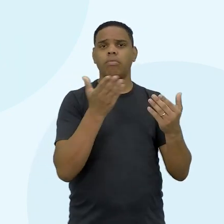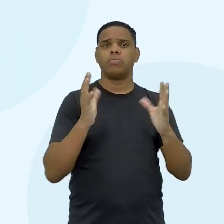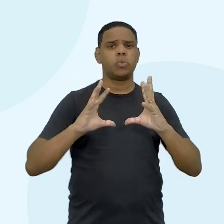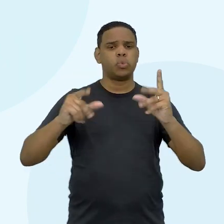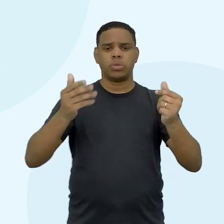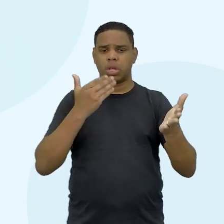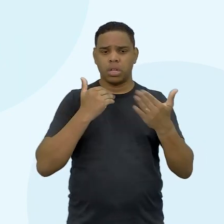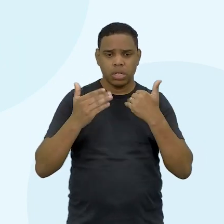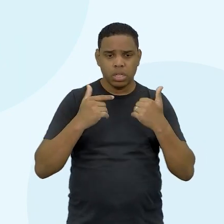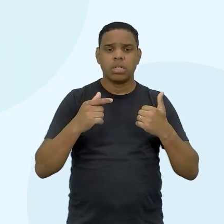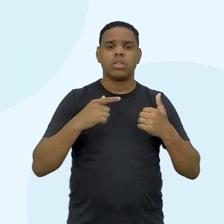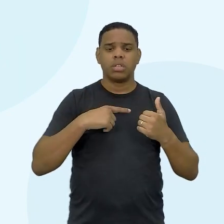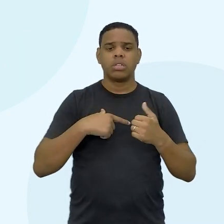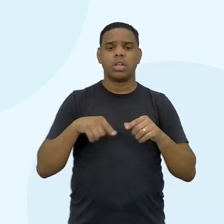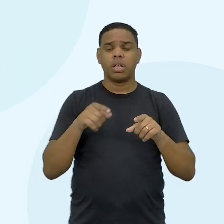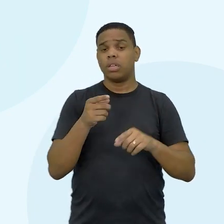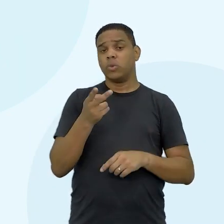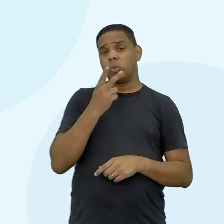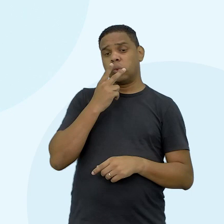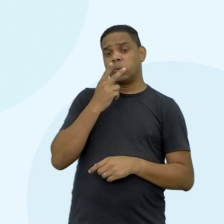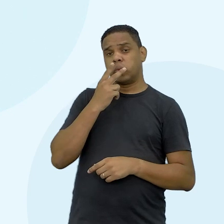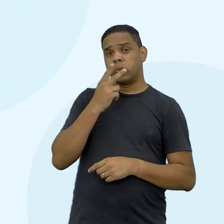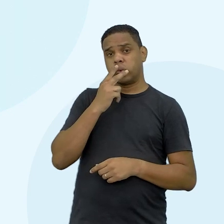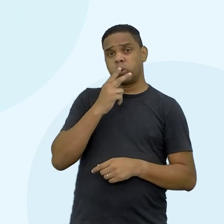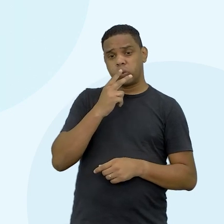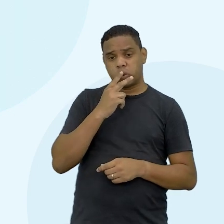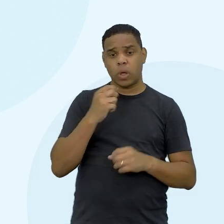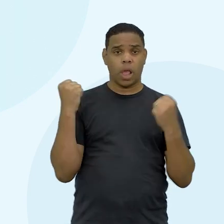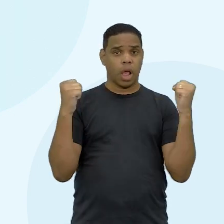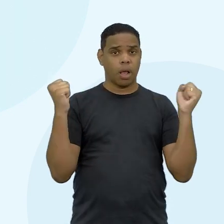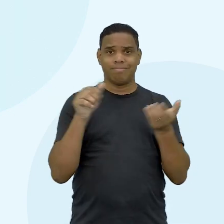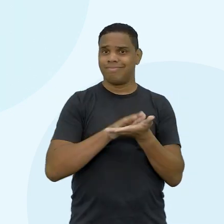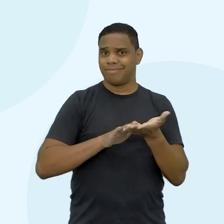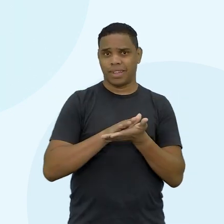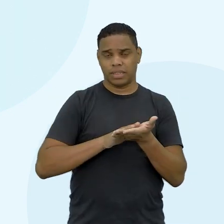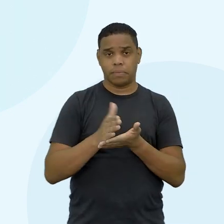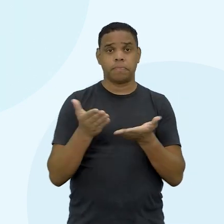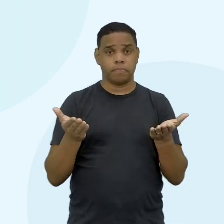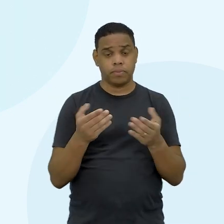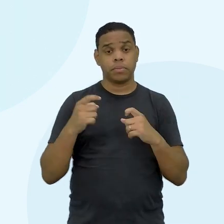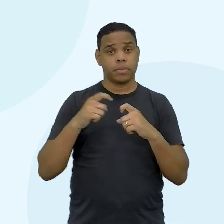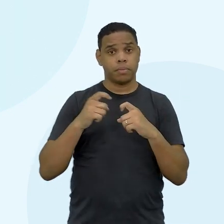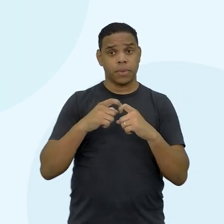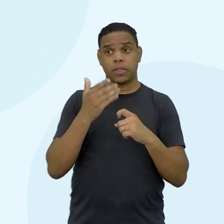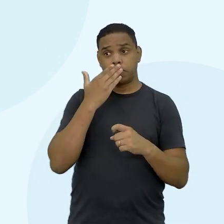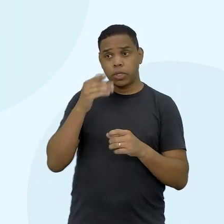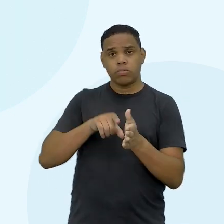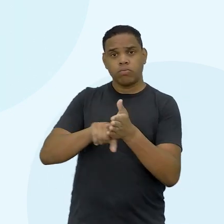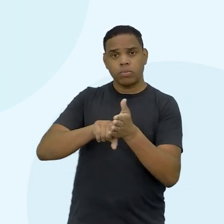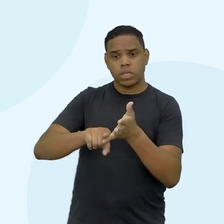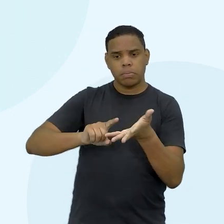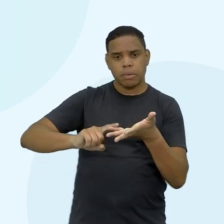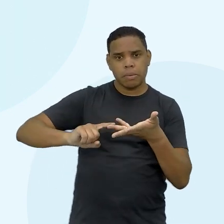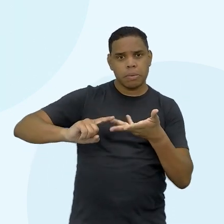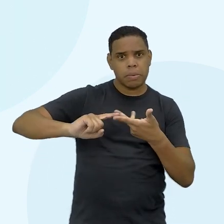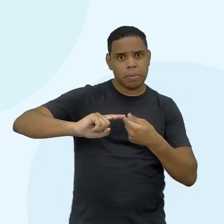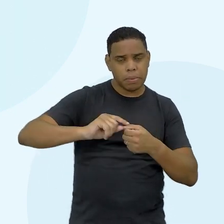É sedentária e fumante. Olha os agravantes aí. E o médico solicitou alguns